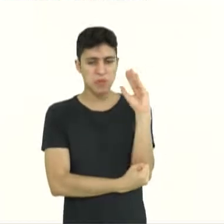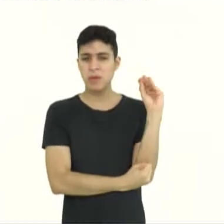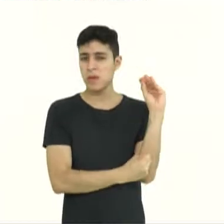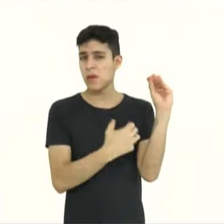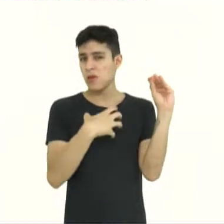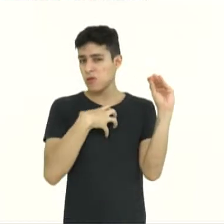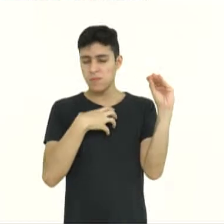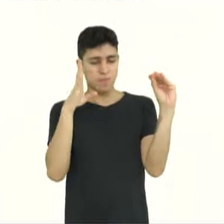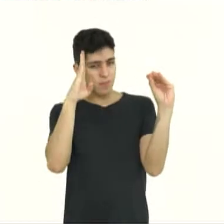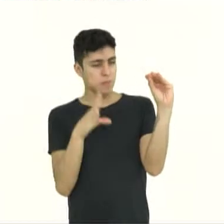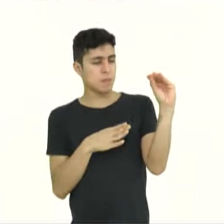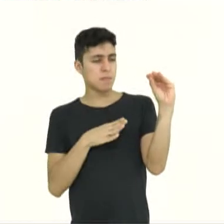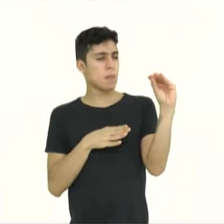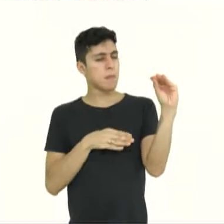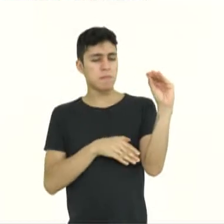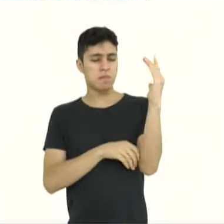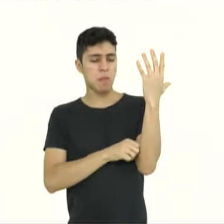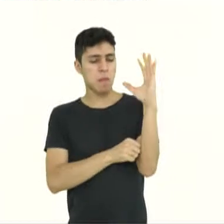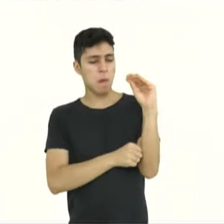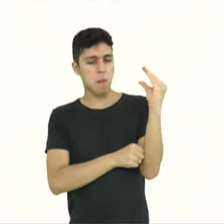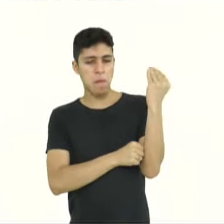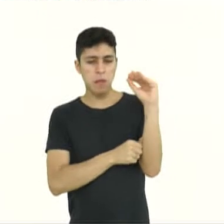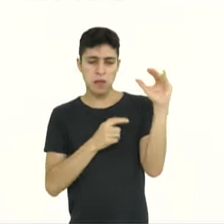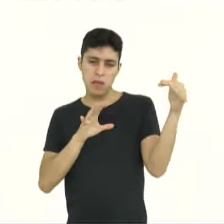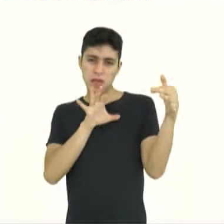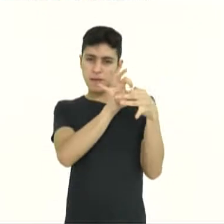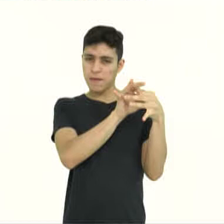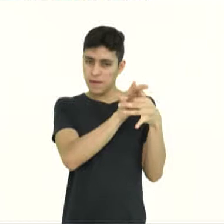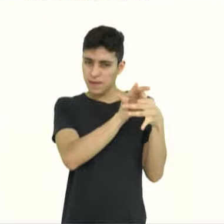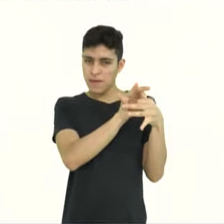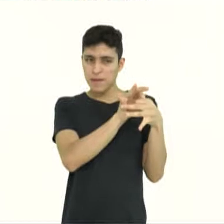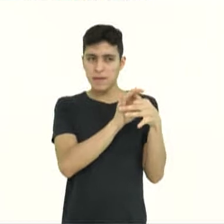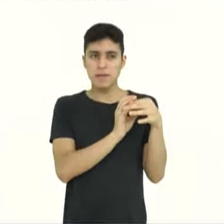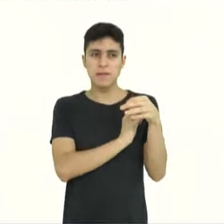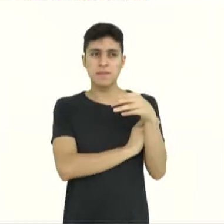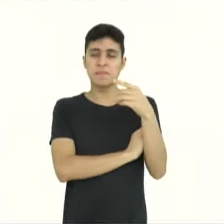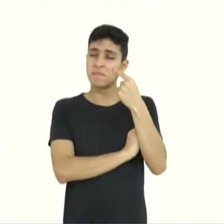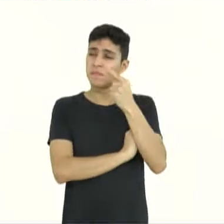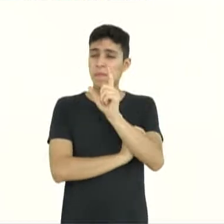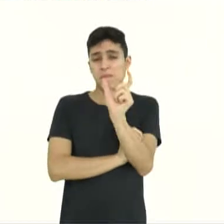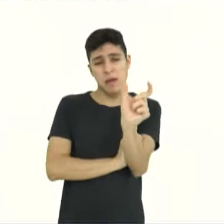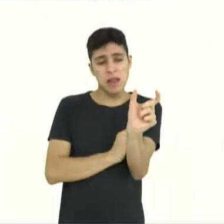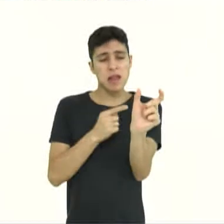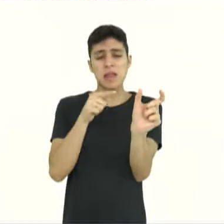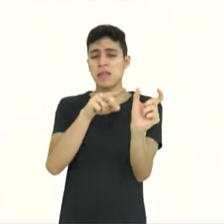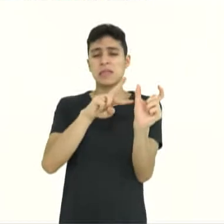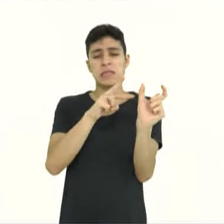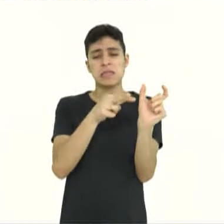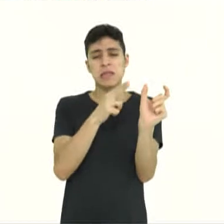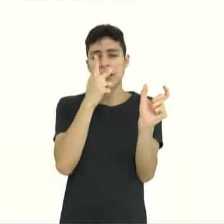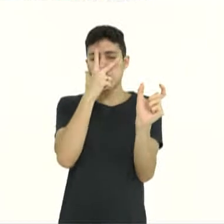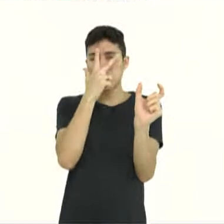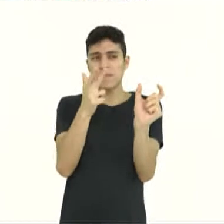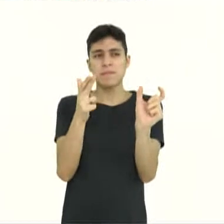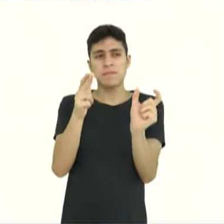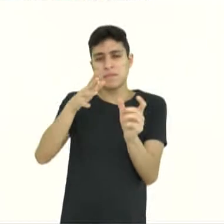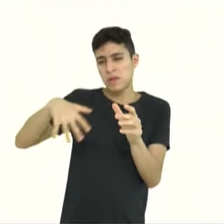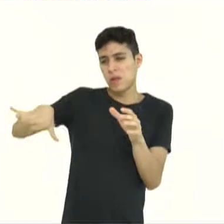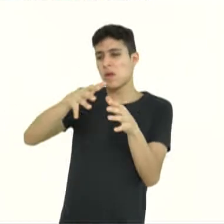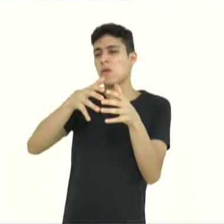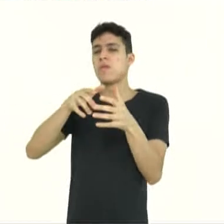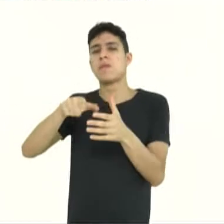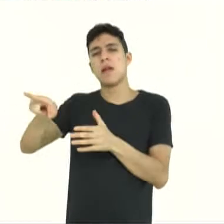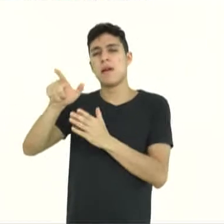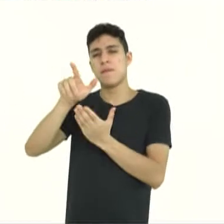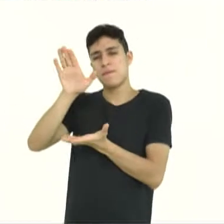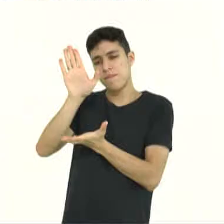direta, ou seja, os artistas estão diretamente ligados ao boneco. A palavra mamulengo é uma referência ao folgueiro de Pernambuco. Então, o que você